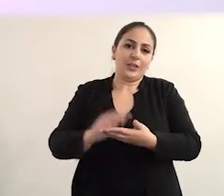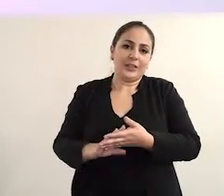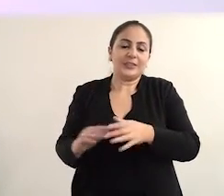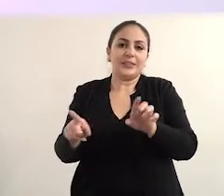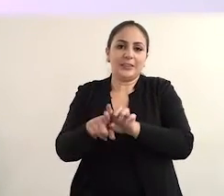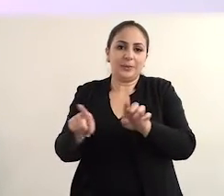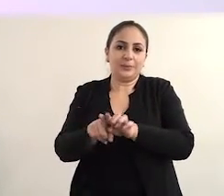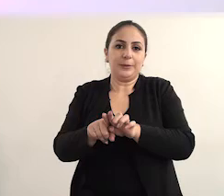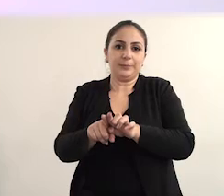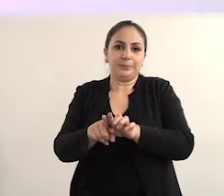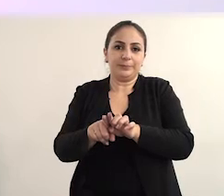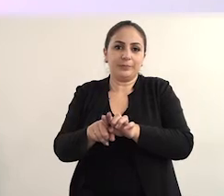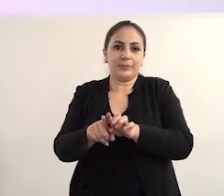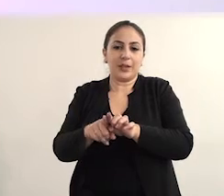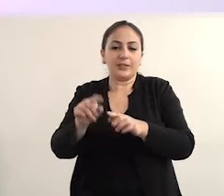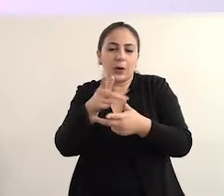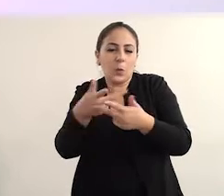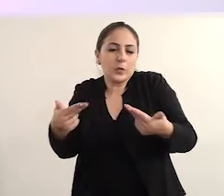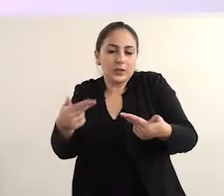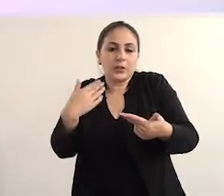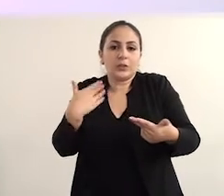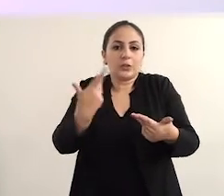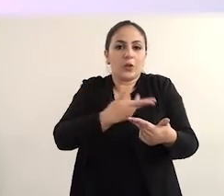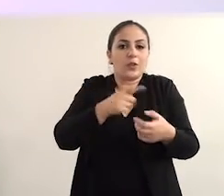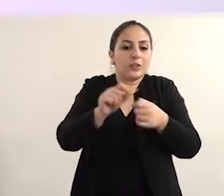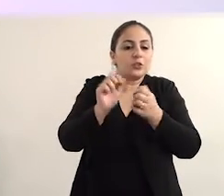né? Essa coisa que a gente